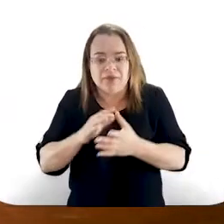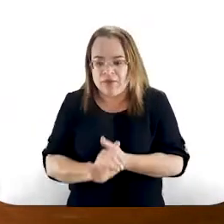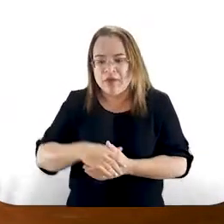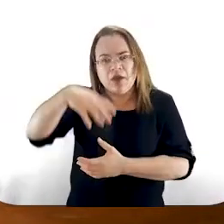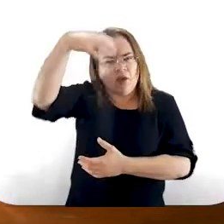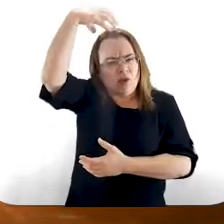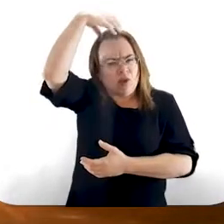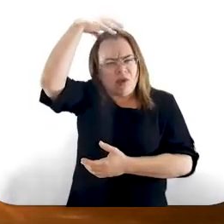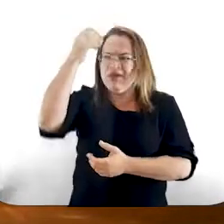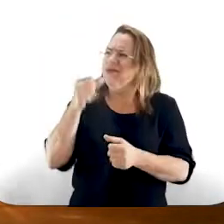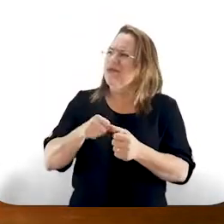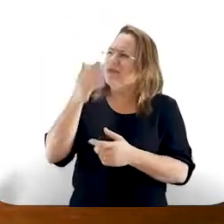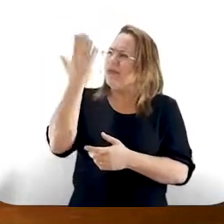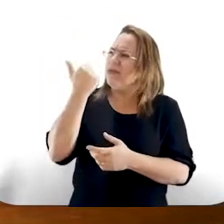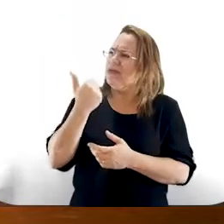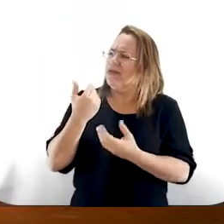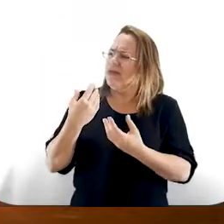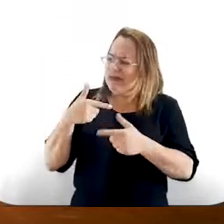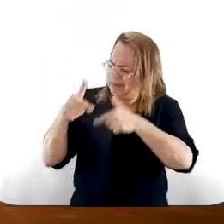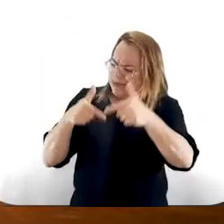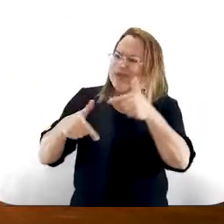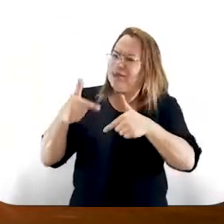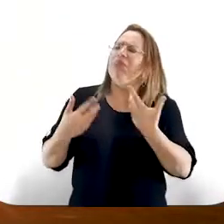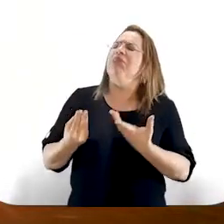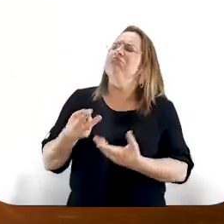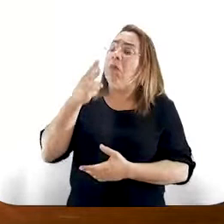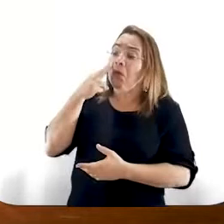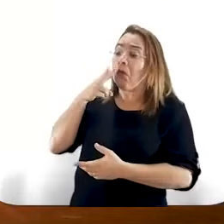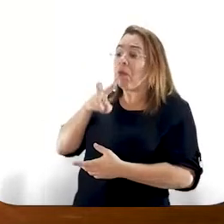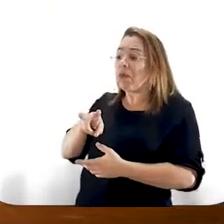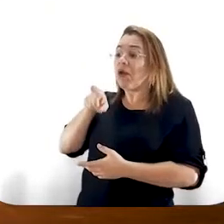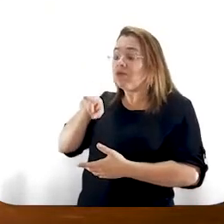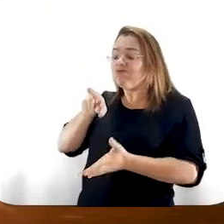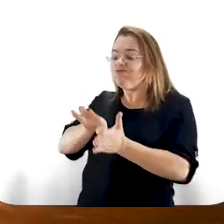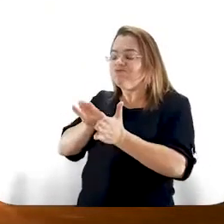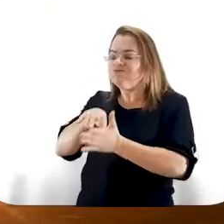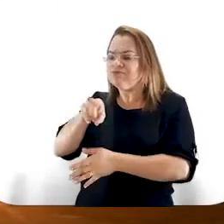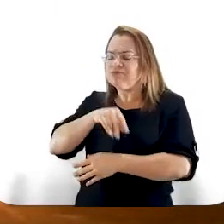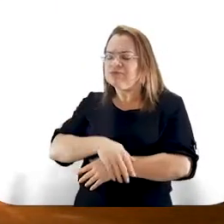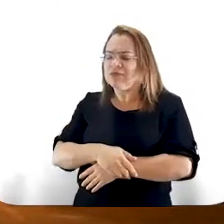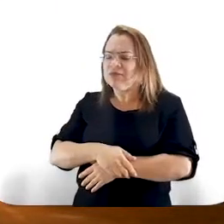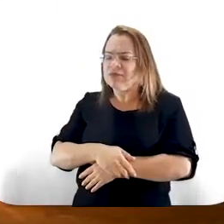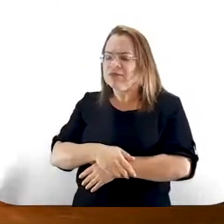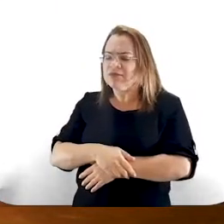rei ficou sabendo de tanto trabalho e foi lá para ver. Quando ele chegou,